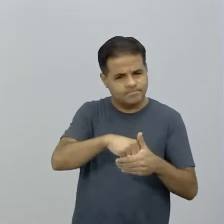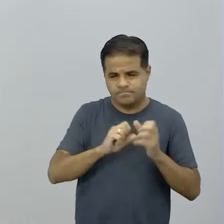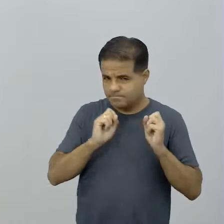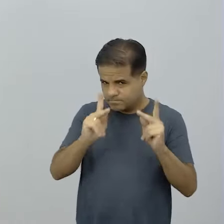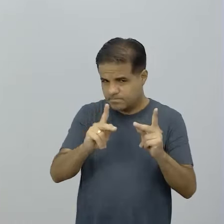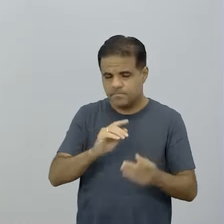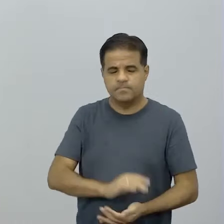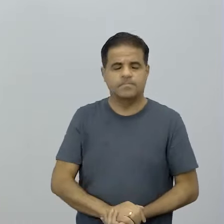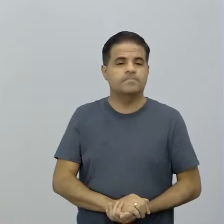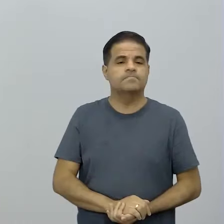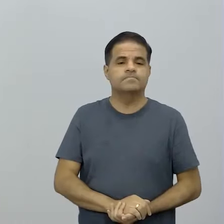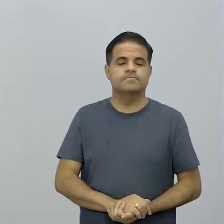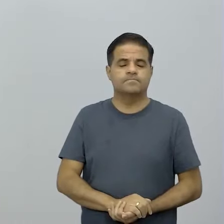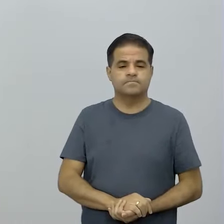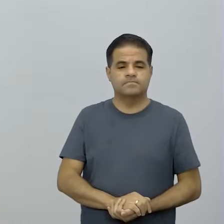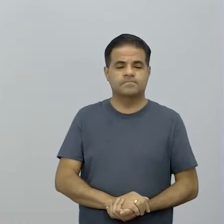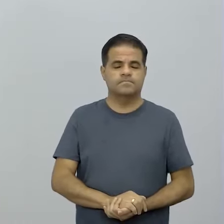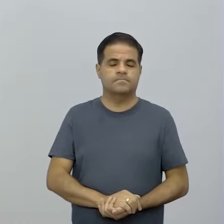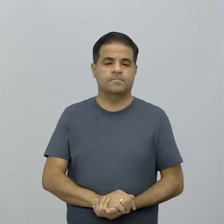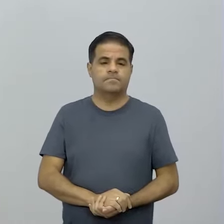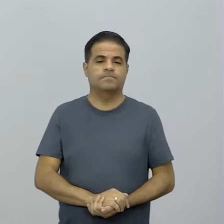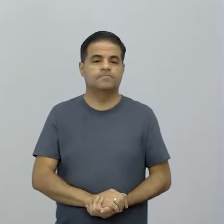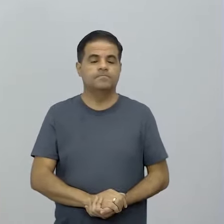ok? Muito bem.